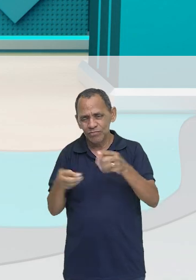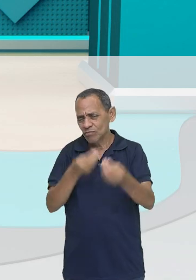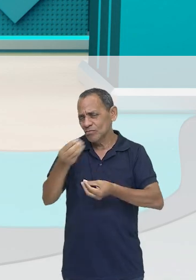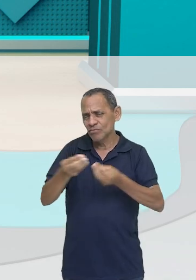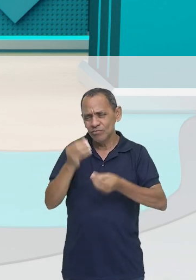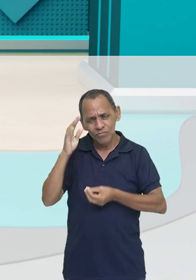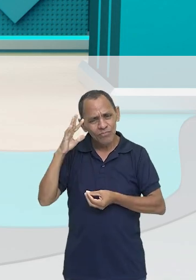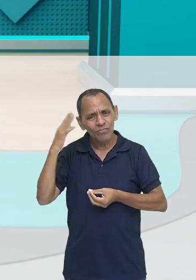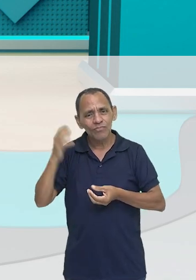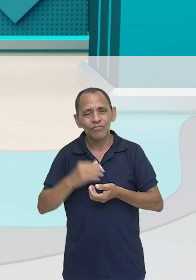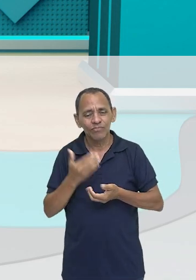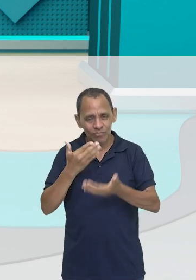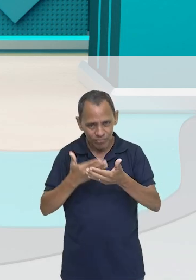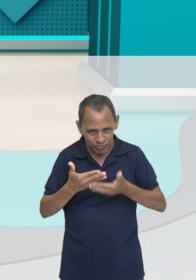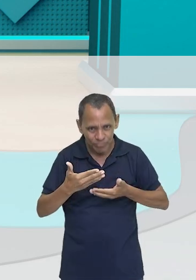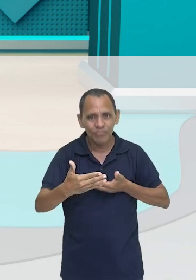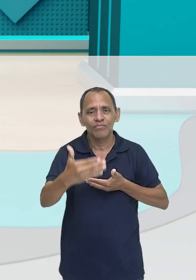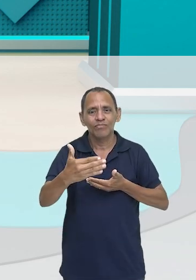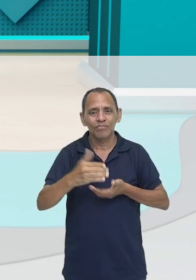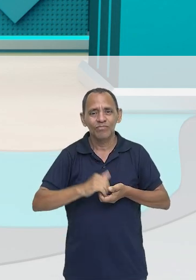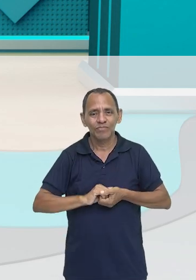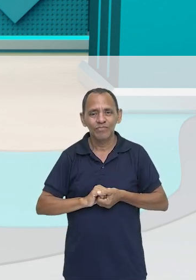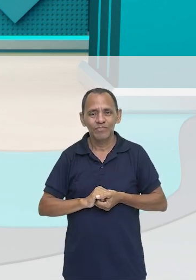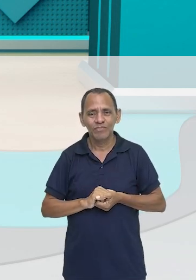funciona? Então, vem comigo.